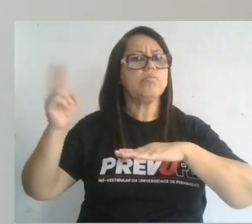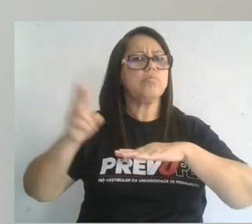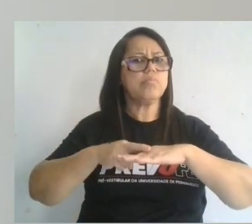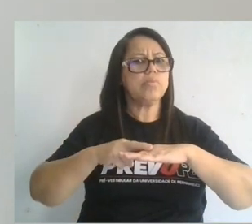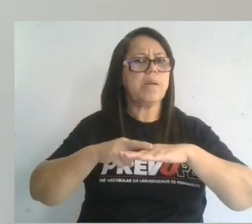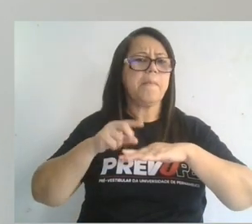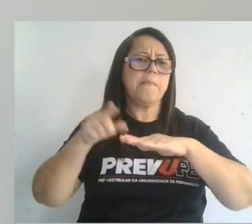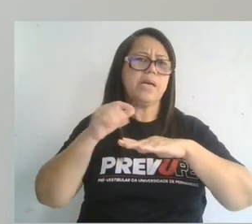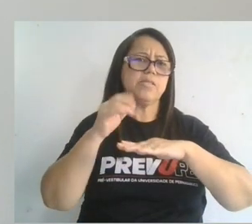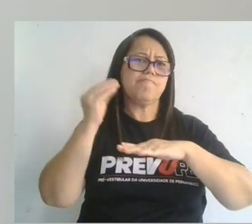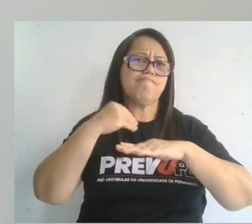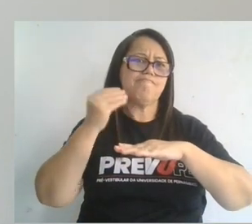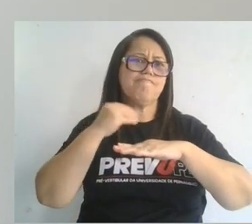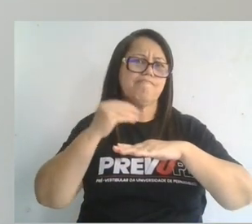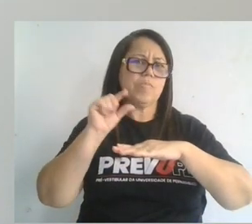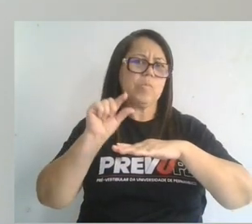metal com baixa energia.